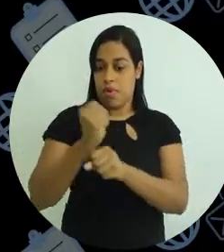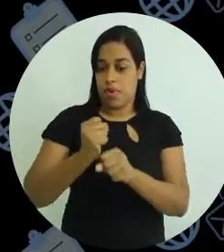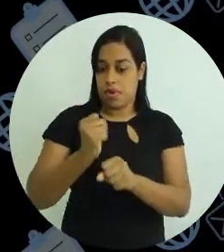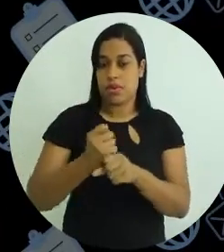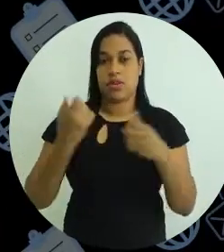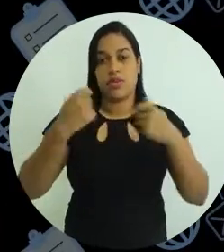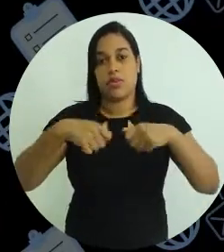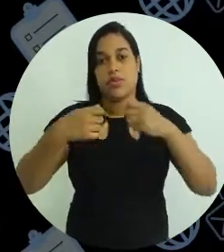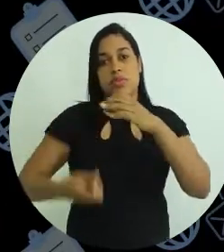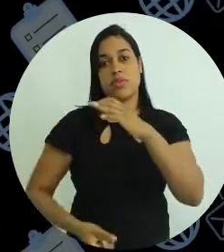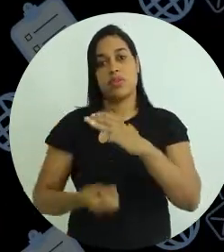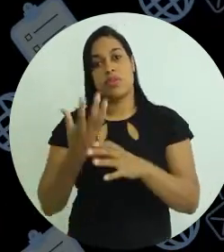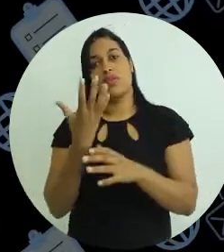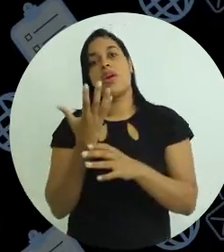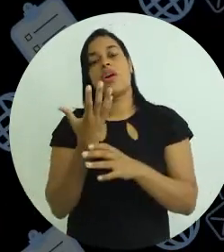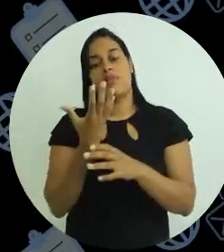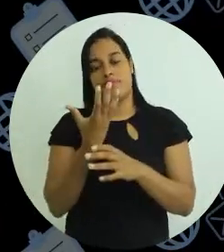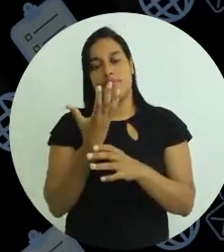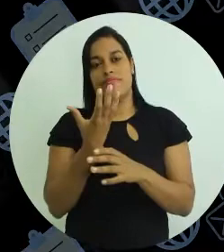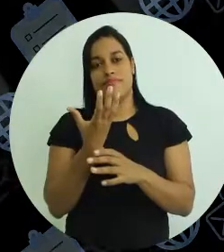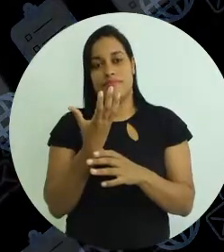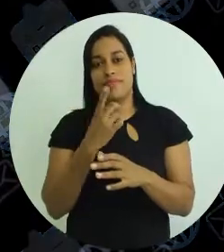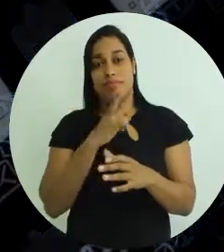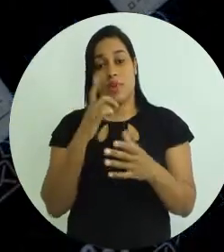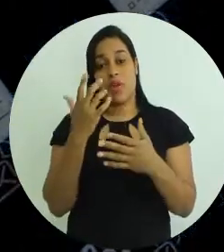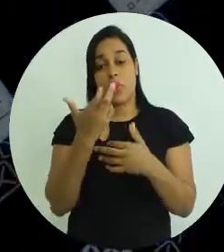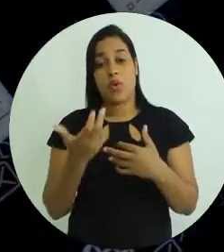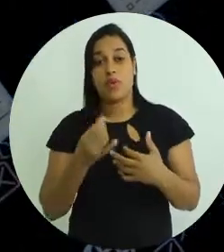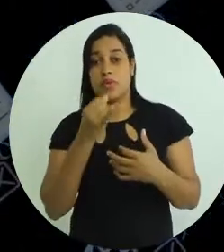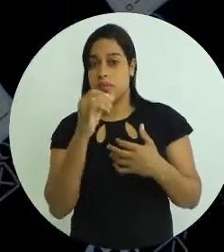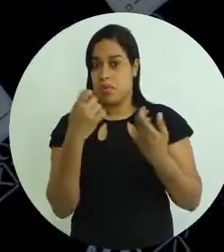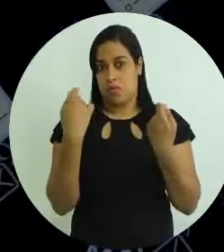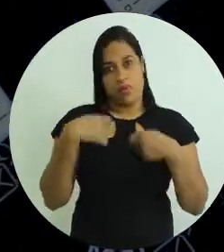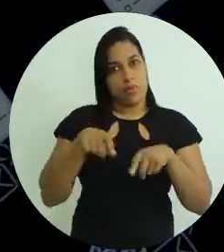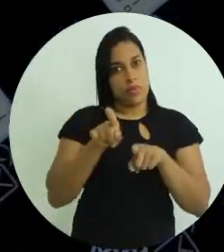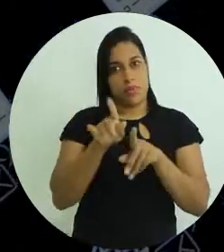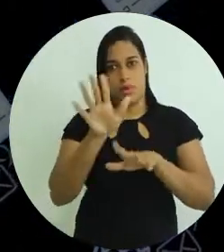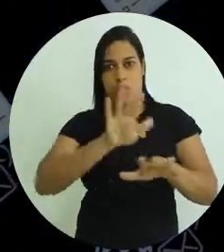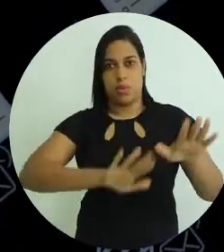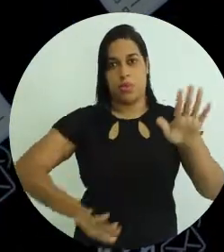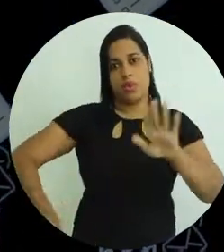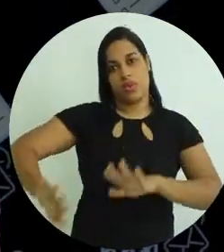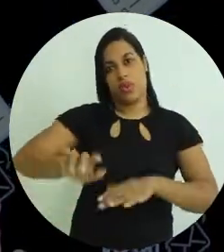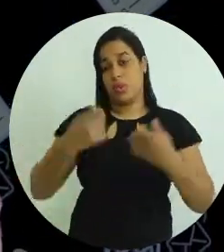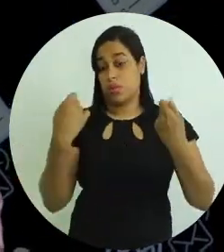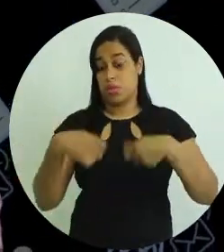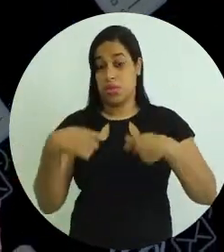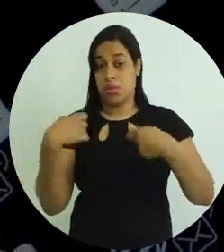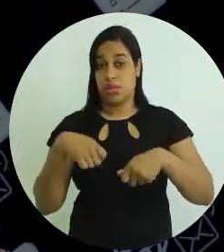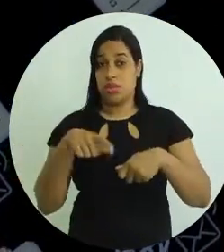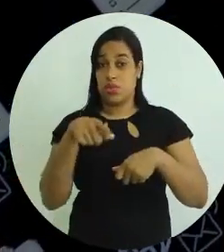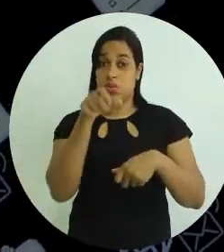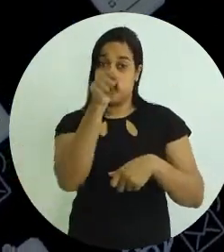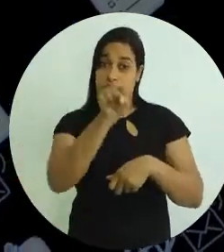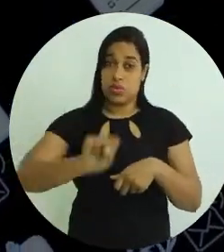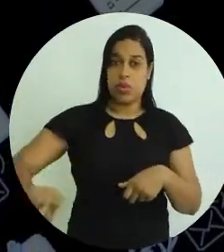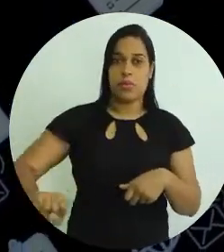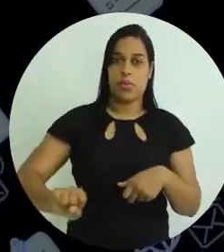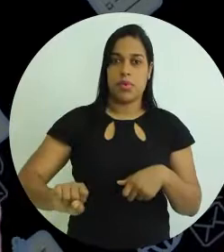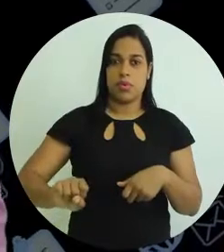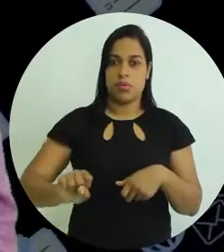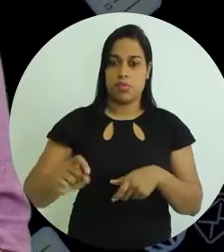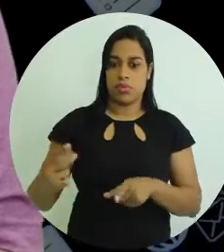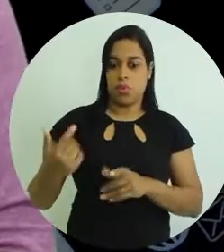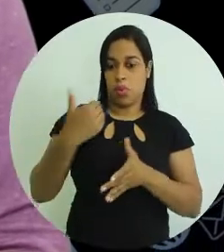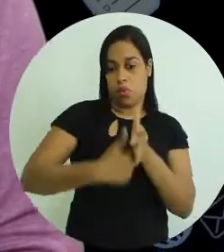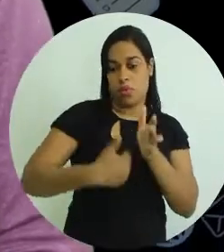precisa cuidar. E existem coisas que você não vai precisar cuidar, mas aquilo não precisa estar no seu sistema. Você pode não